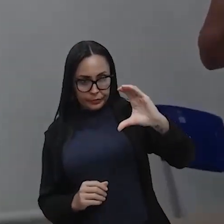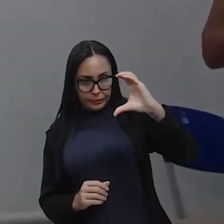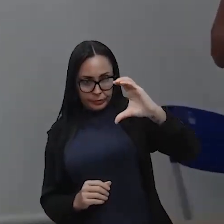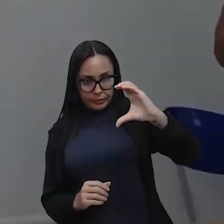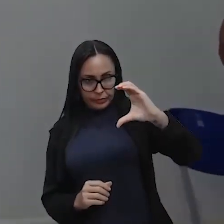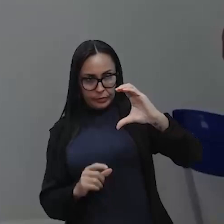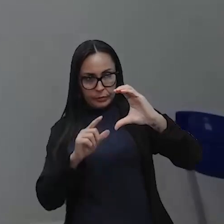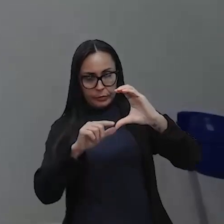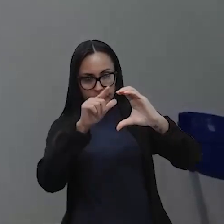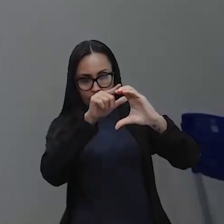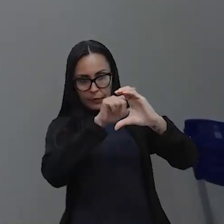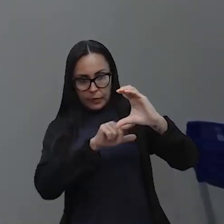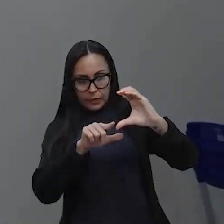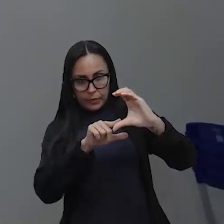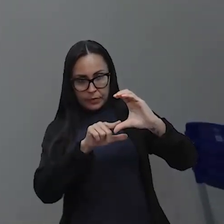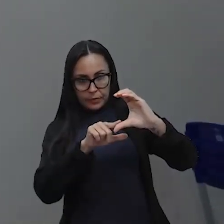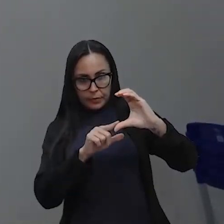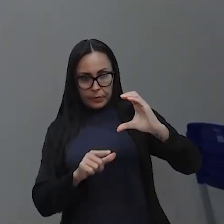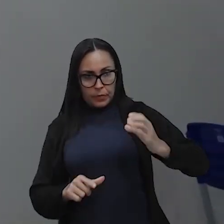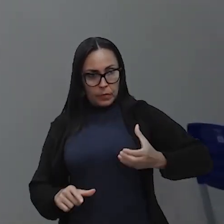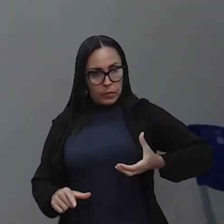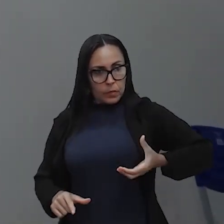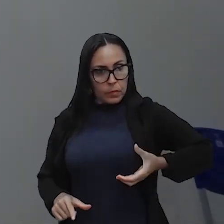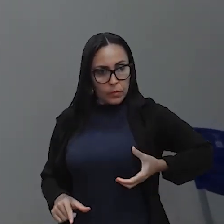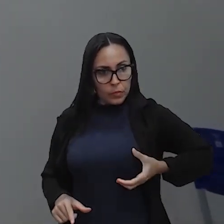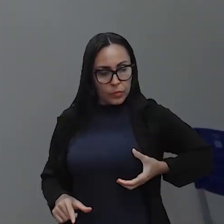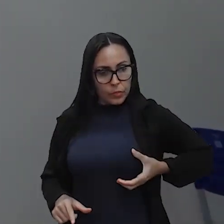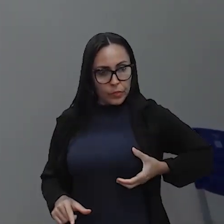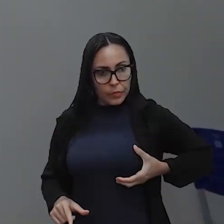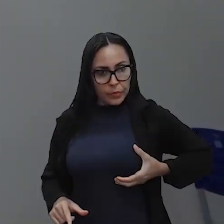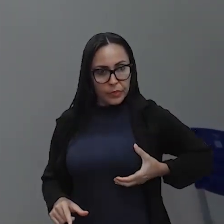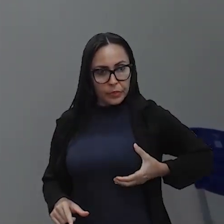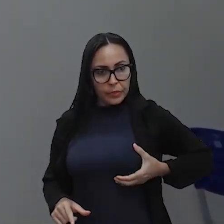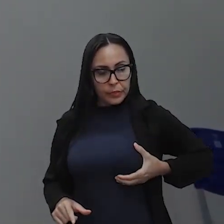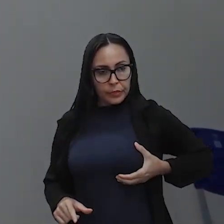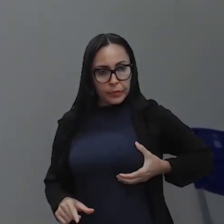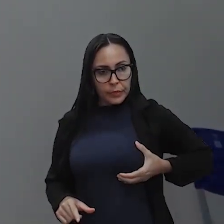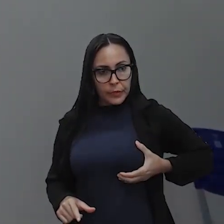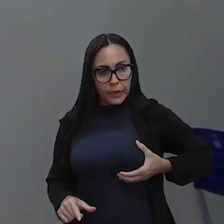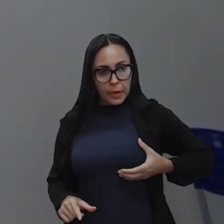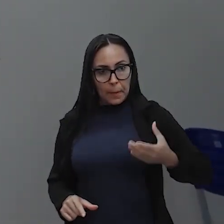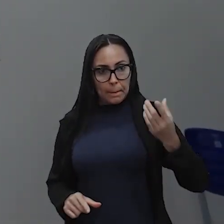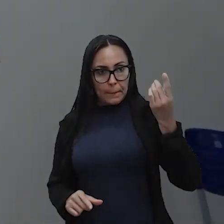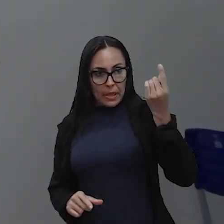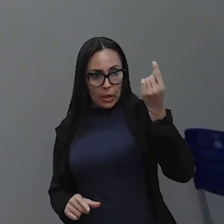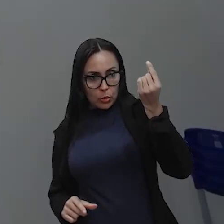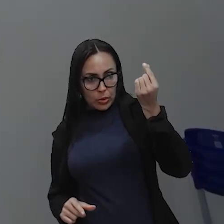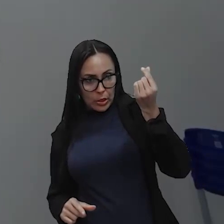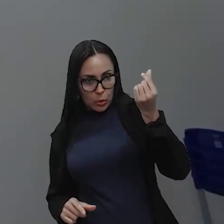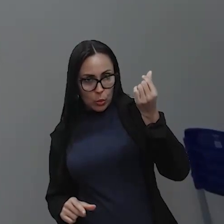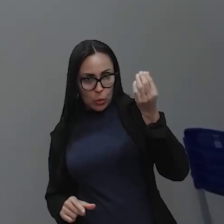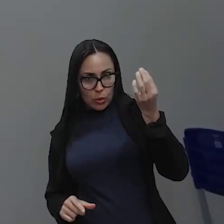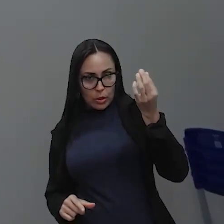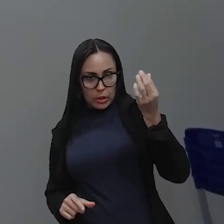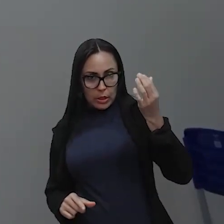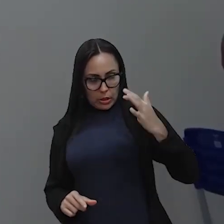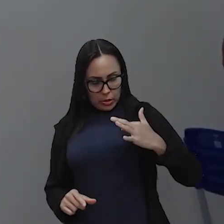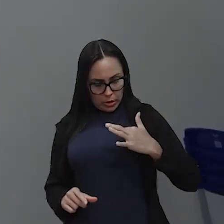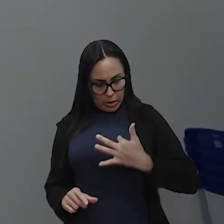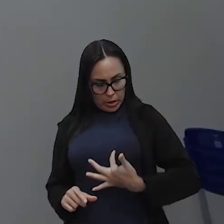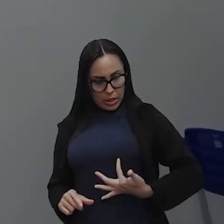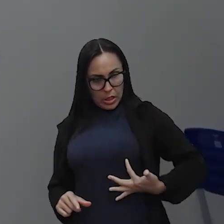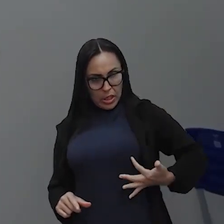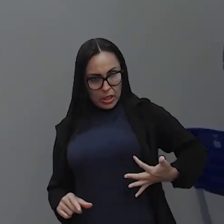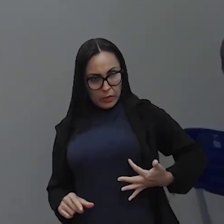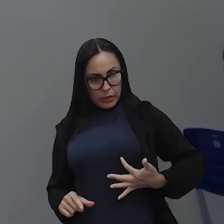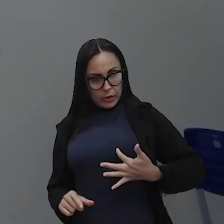Sônia. C, ó, vem aqui, pega na linha, o dedo indicador na linha inferior da areola, que é essa parte